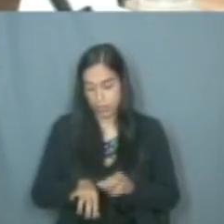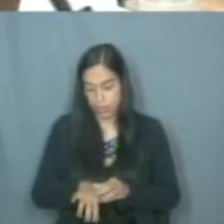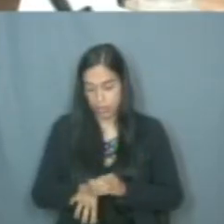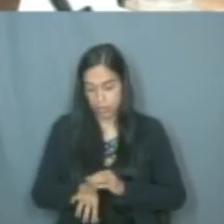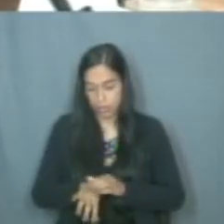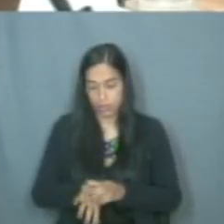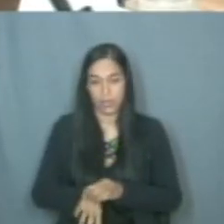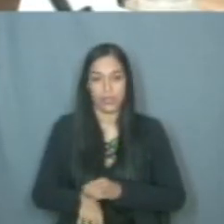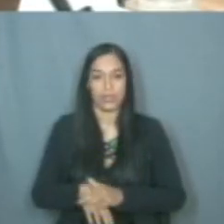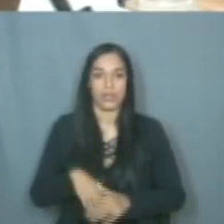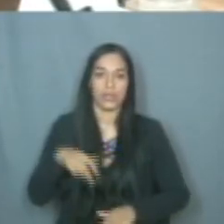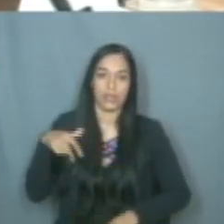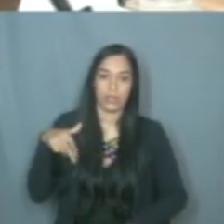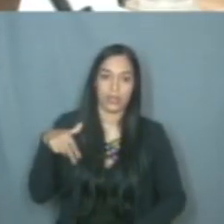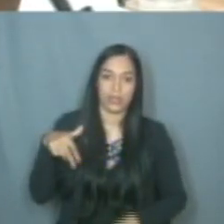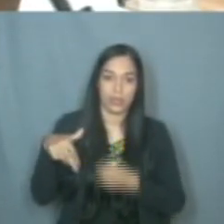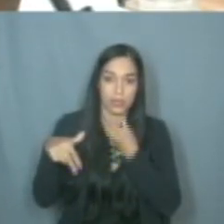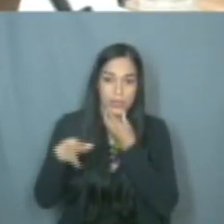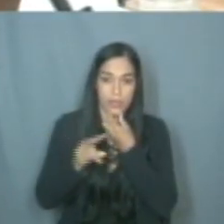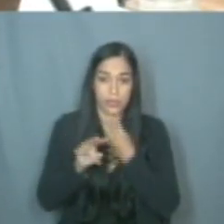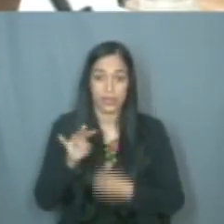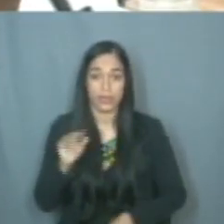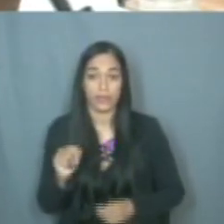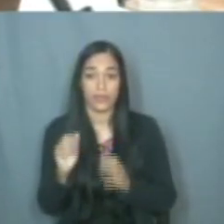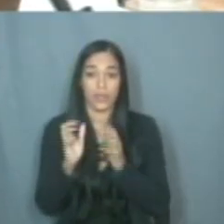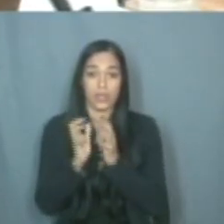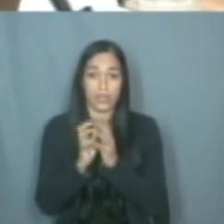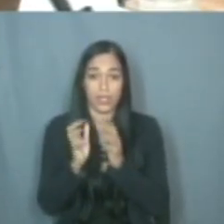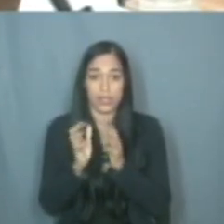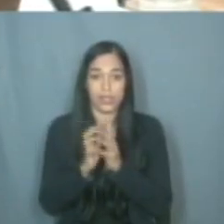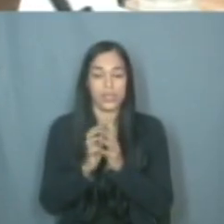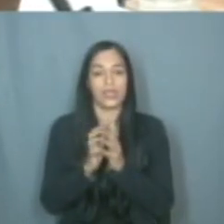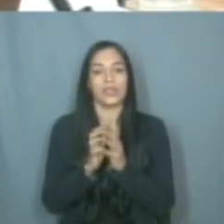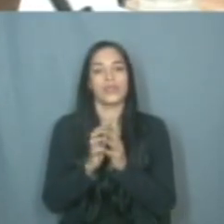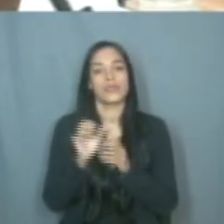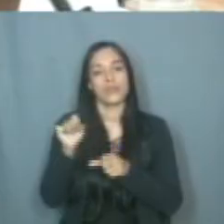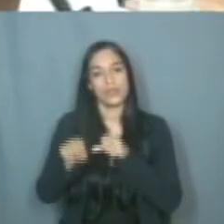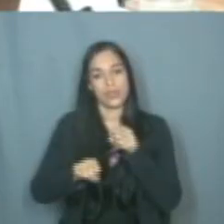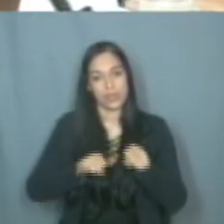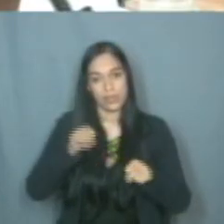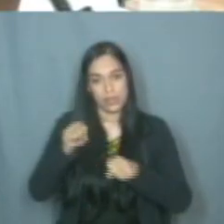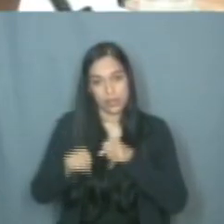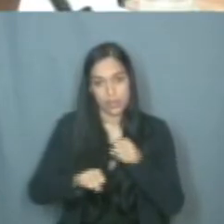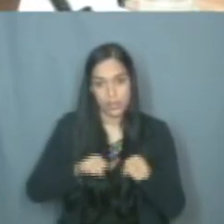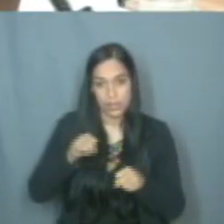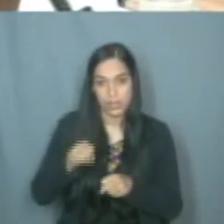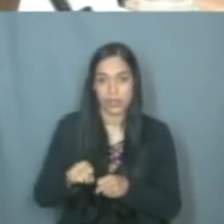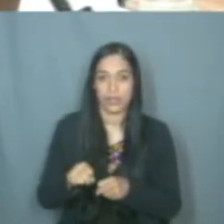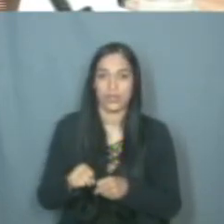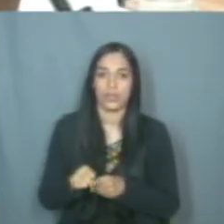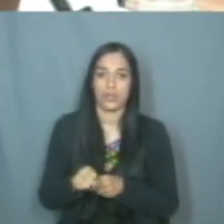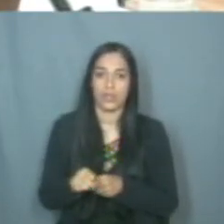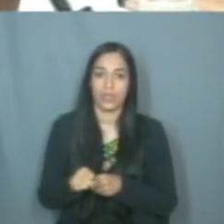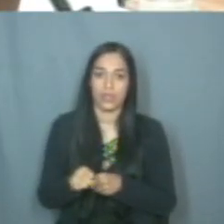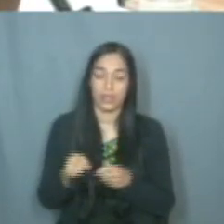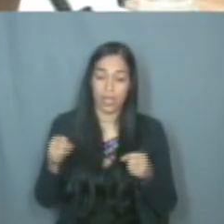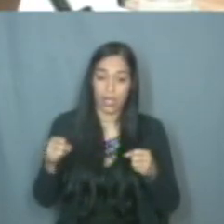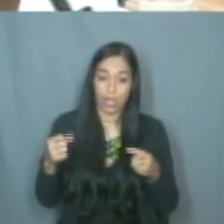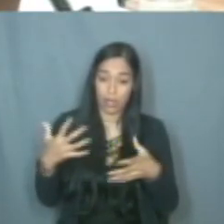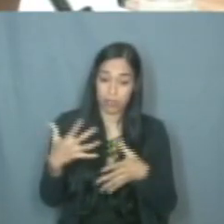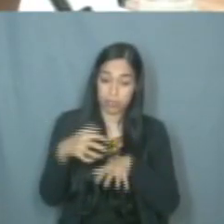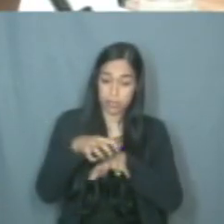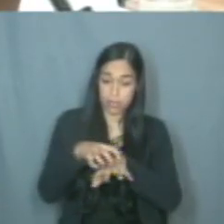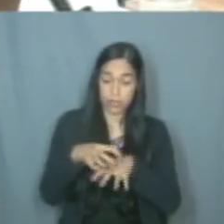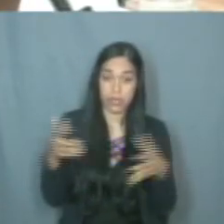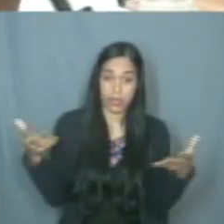está passando nas vias do Recife, faixa de pedestre, ciclista, mas do jeito que a gente vê a mobilidade urbana no